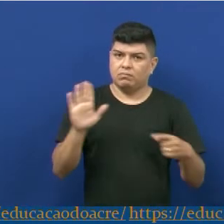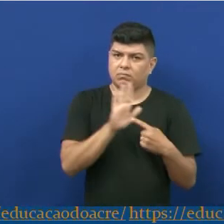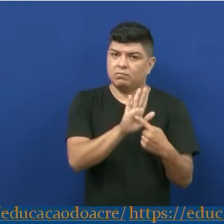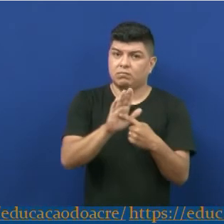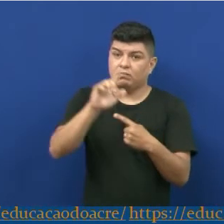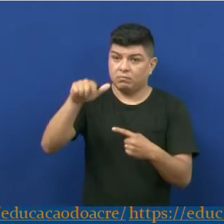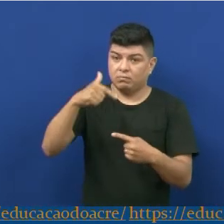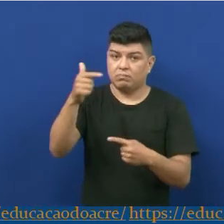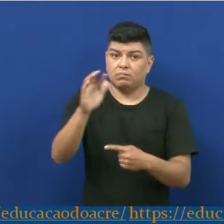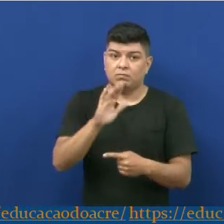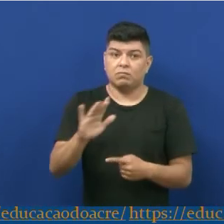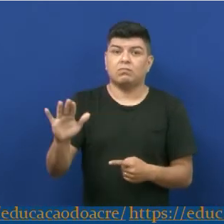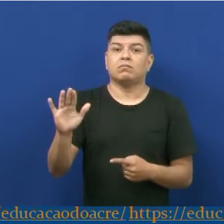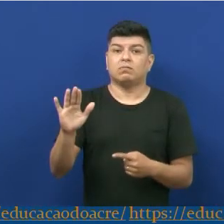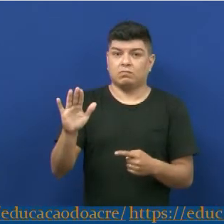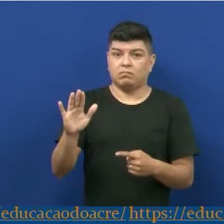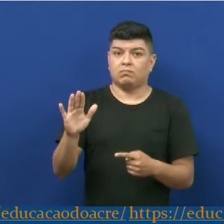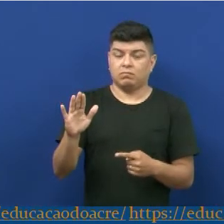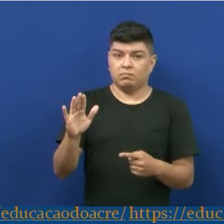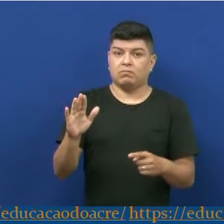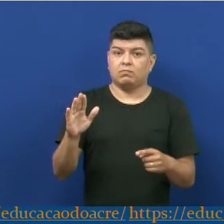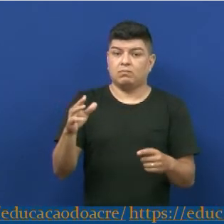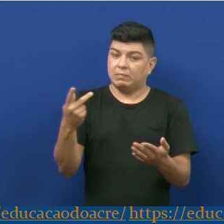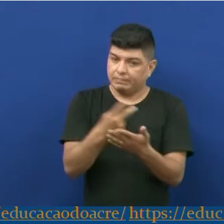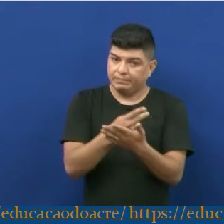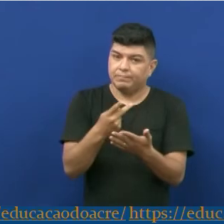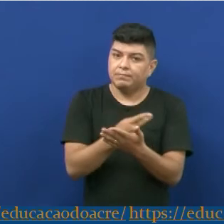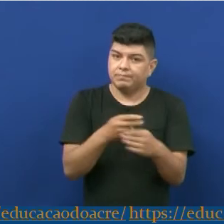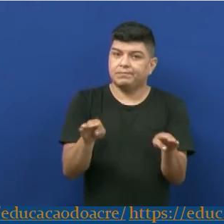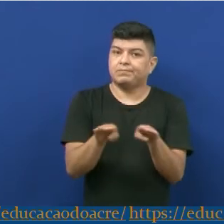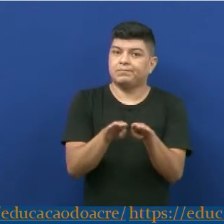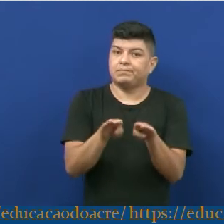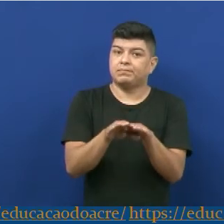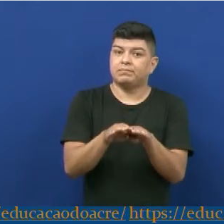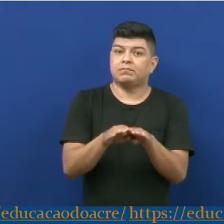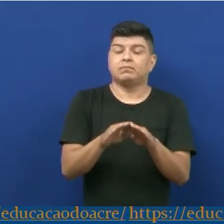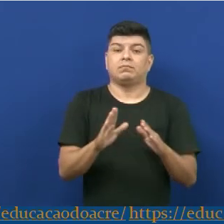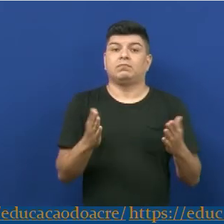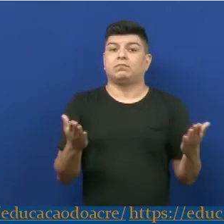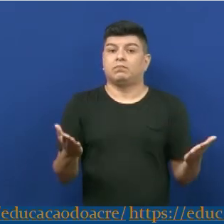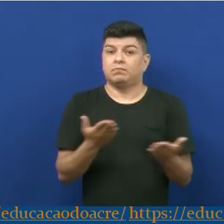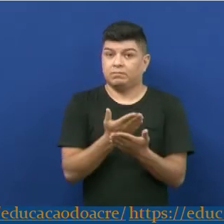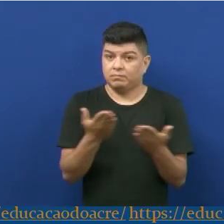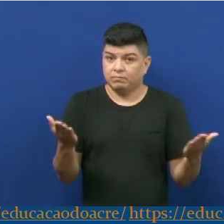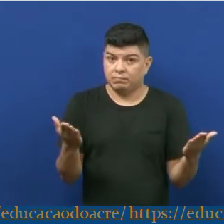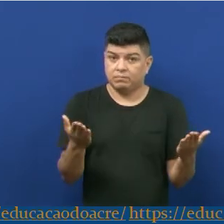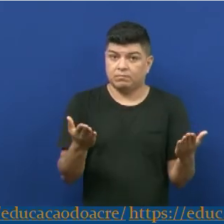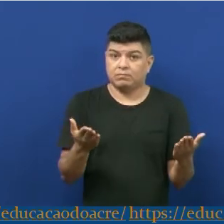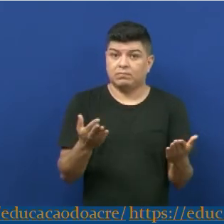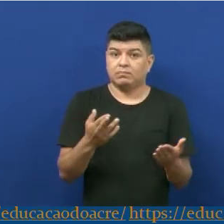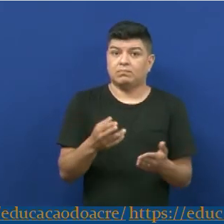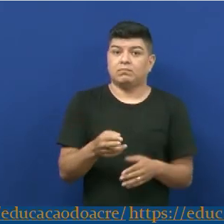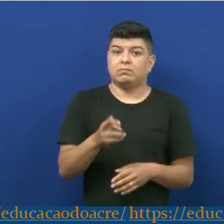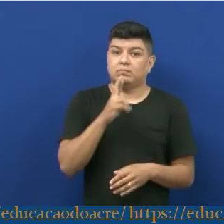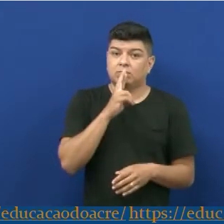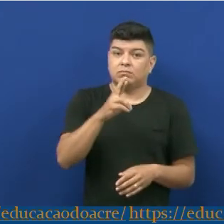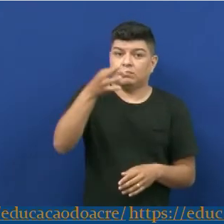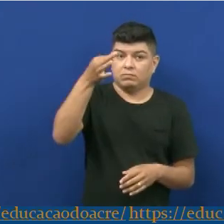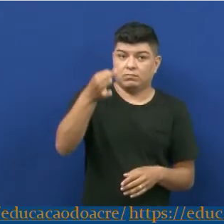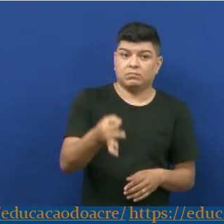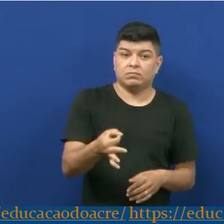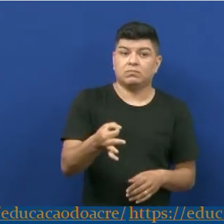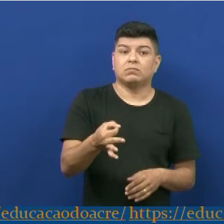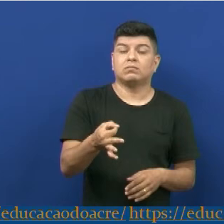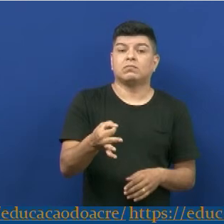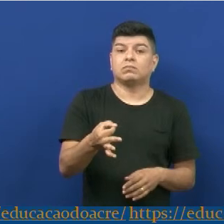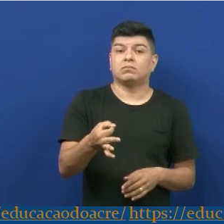nas demais alternativas, logo ela também é incorreta. Sendo assim, pessoal, a alternativa certa